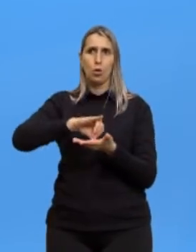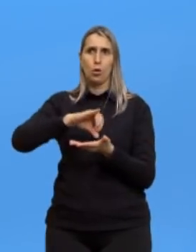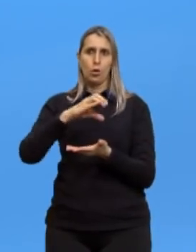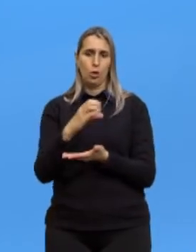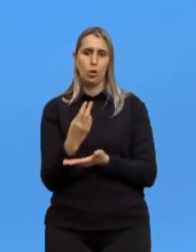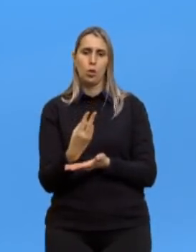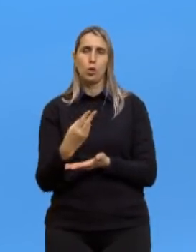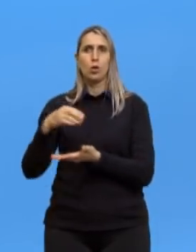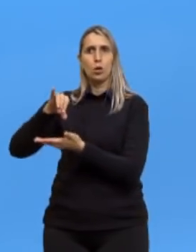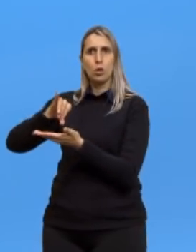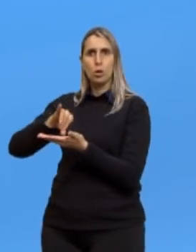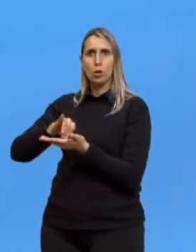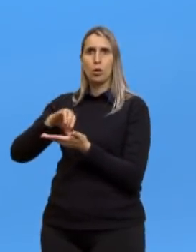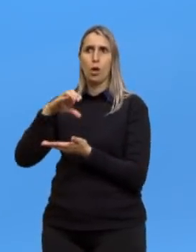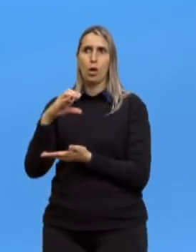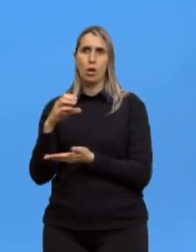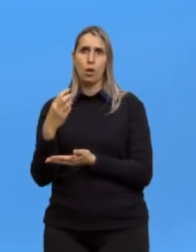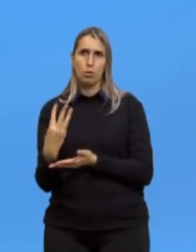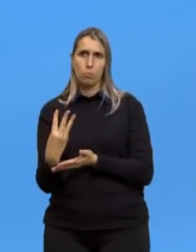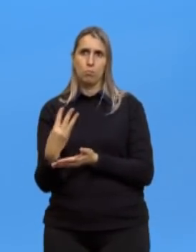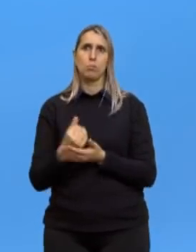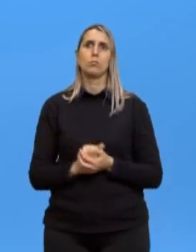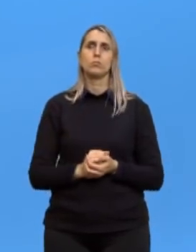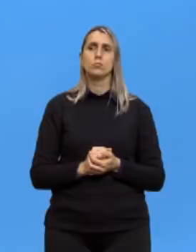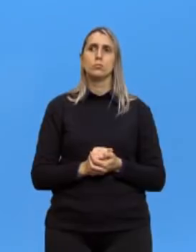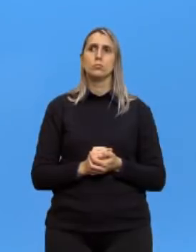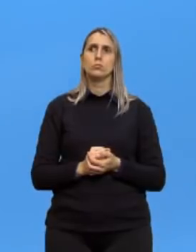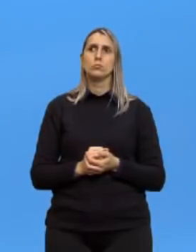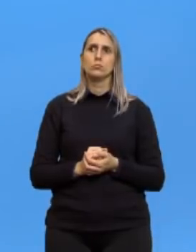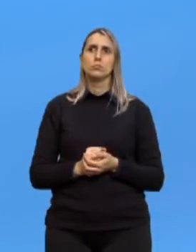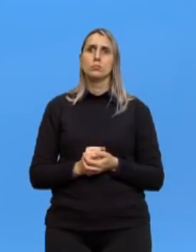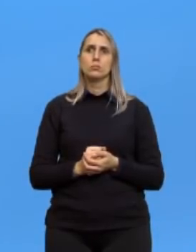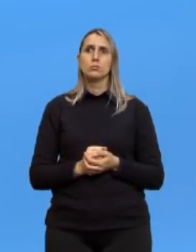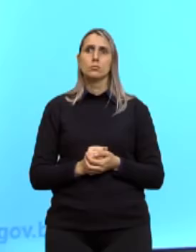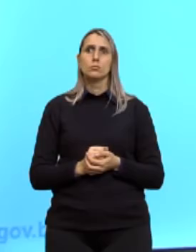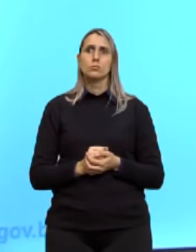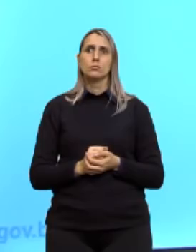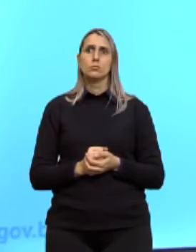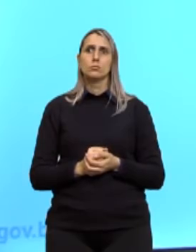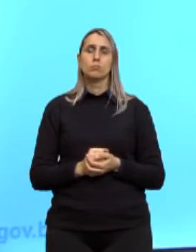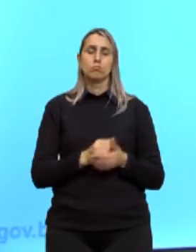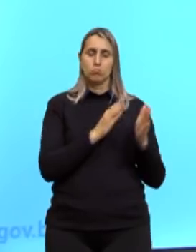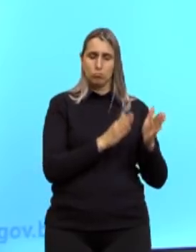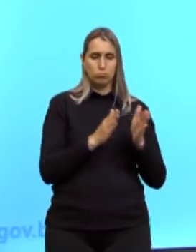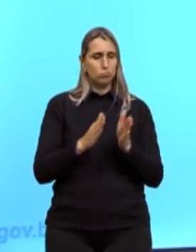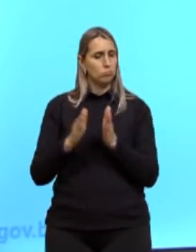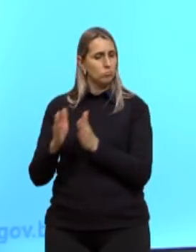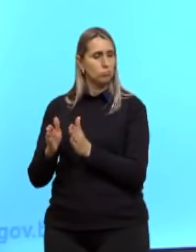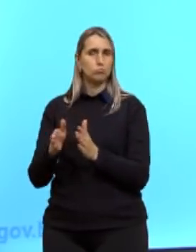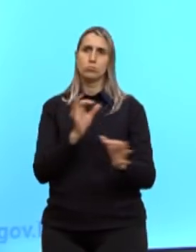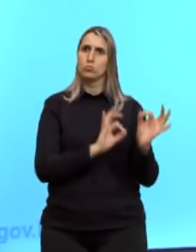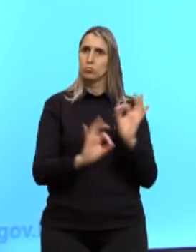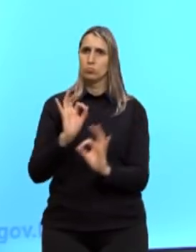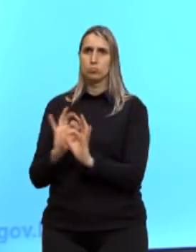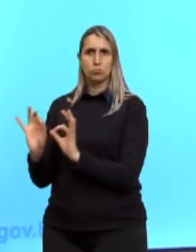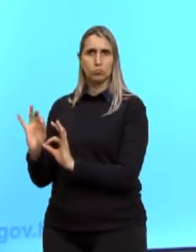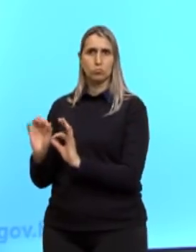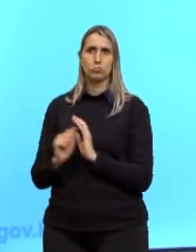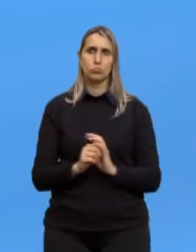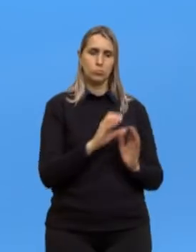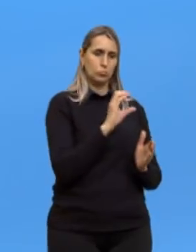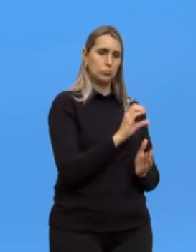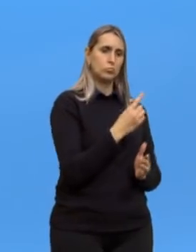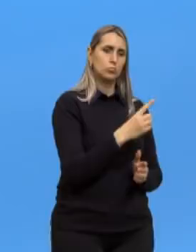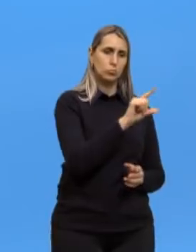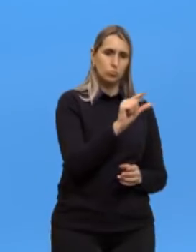centro c 2centro c31 é respectivamente o que que você quer dizer que